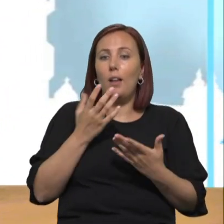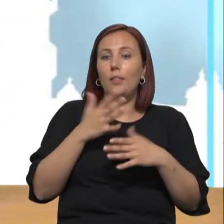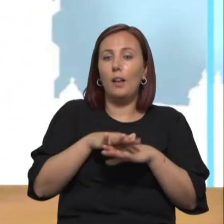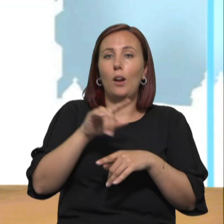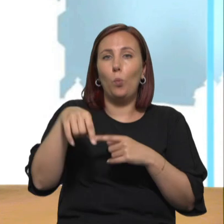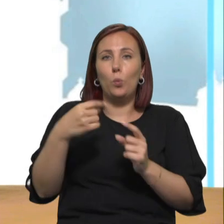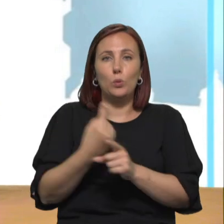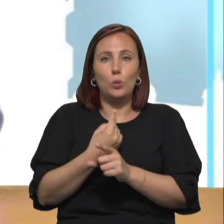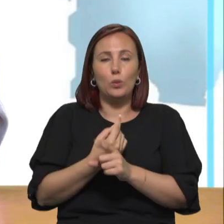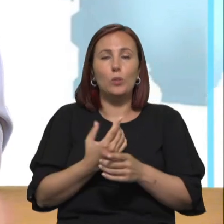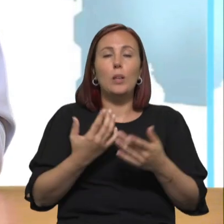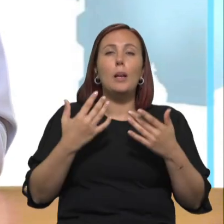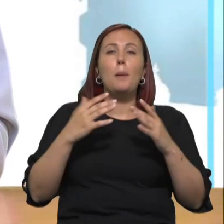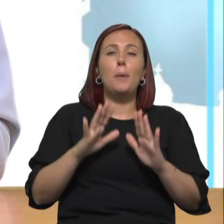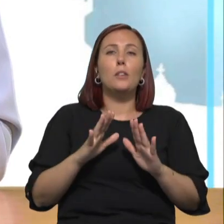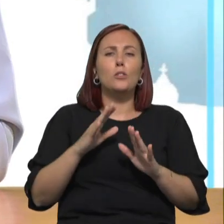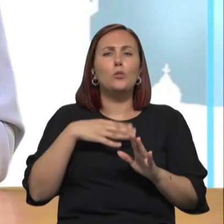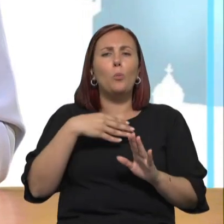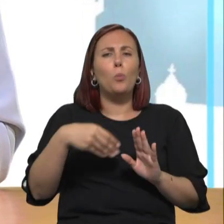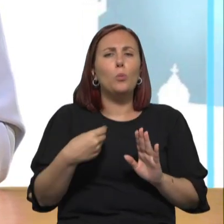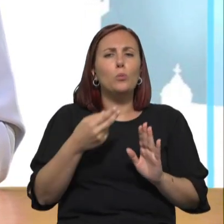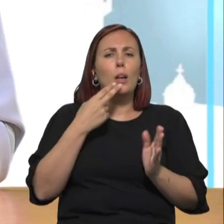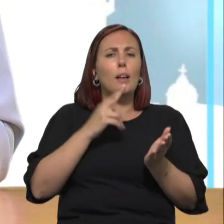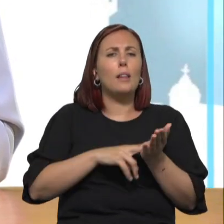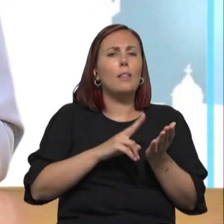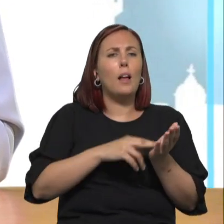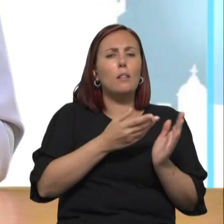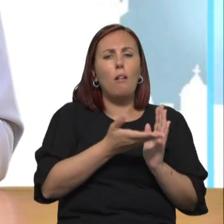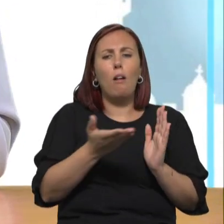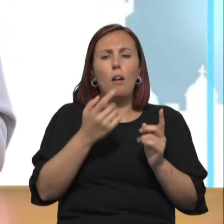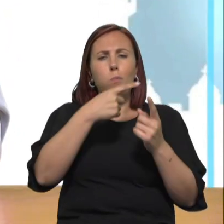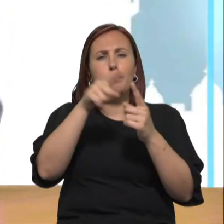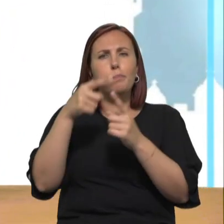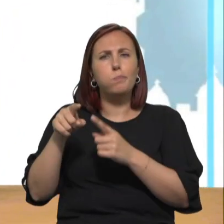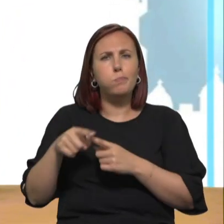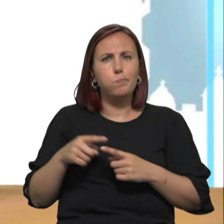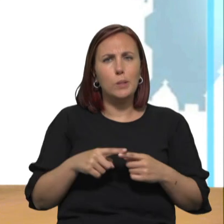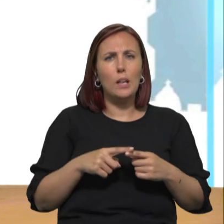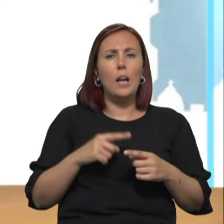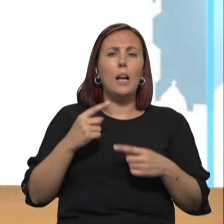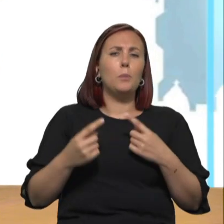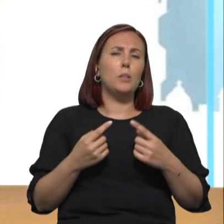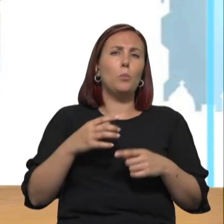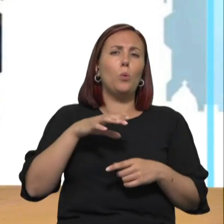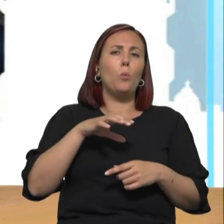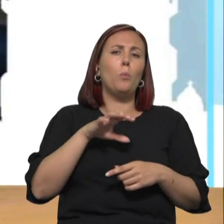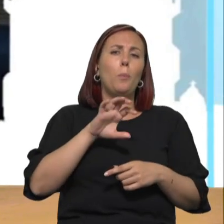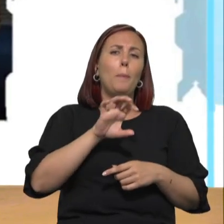coisas. O mundo tem realidades muitíssimo diferentes. Será difícil a um país